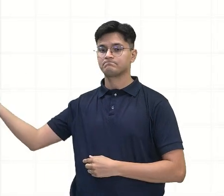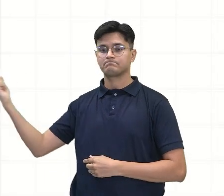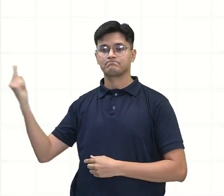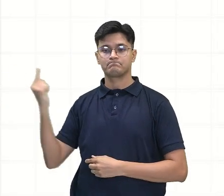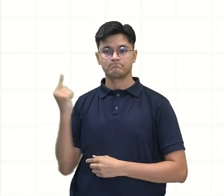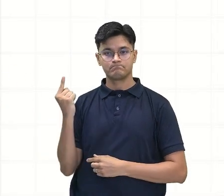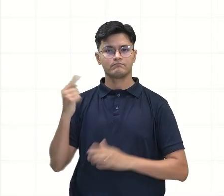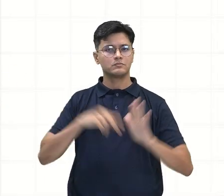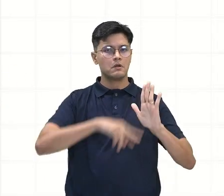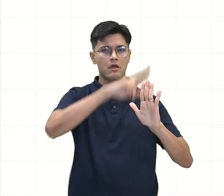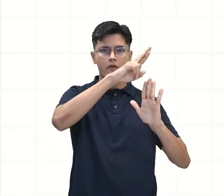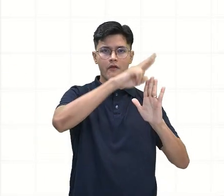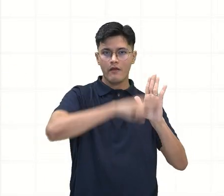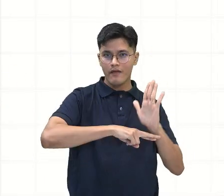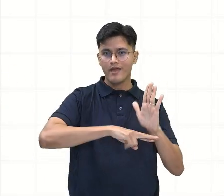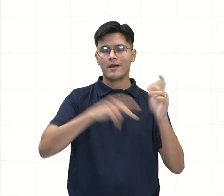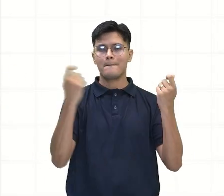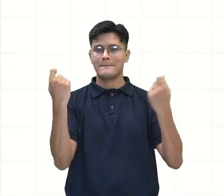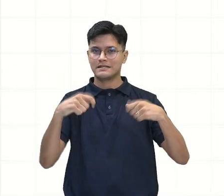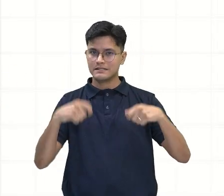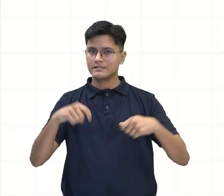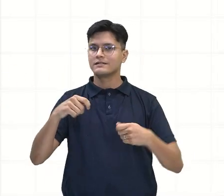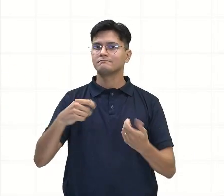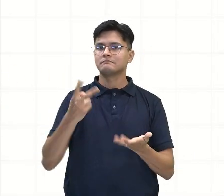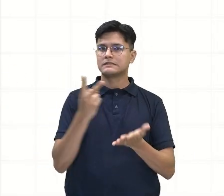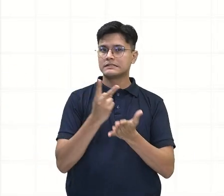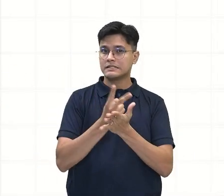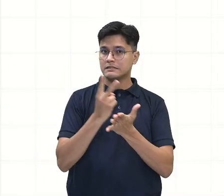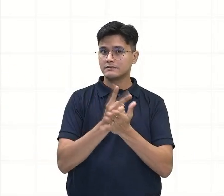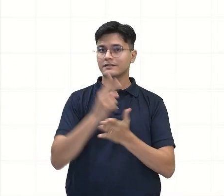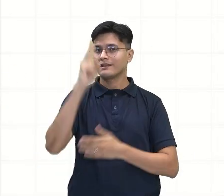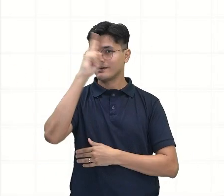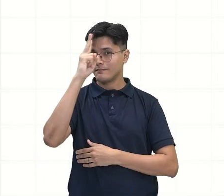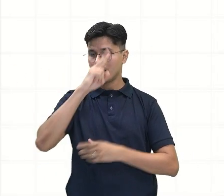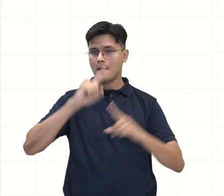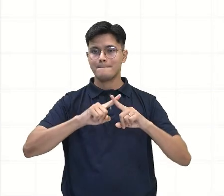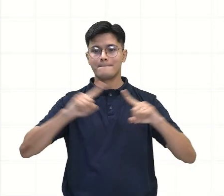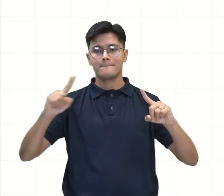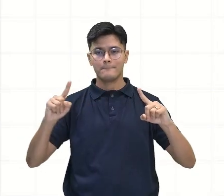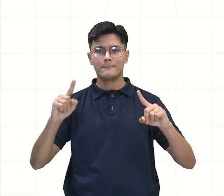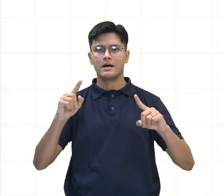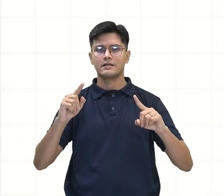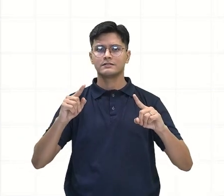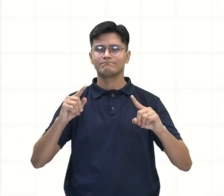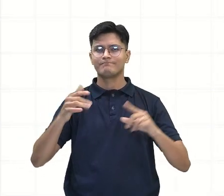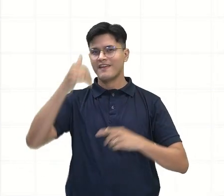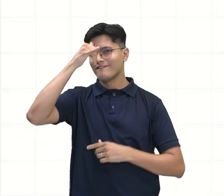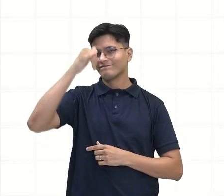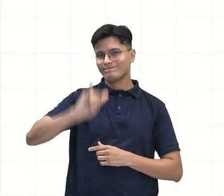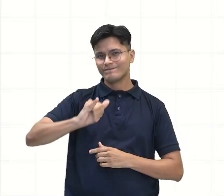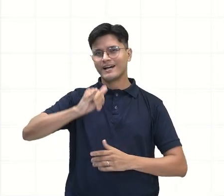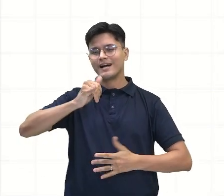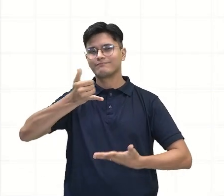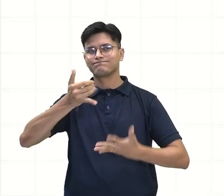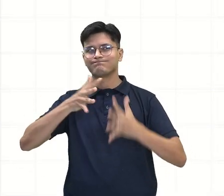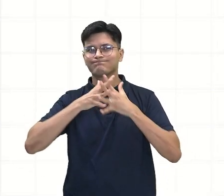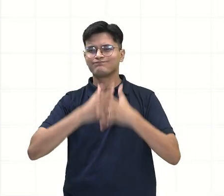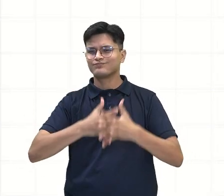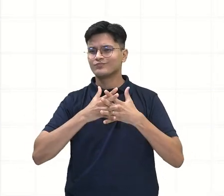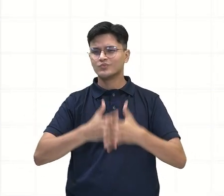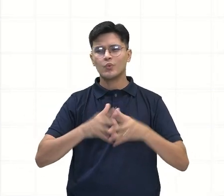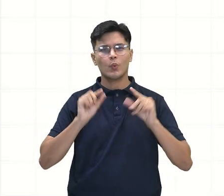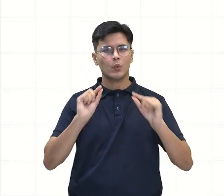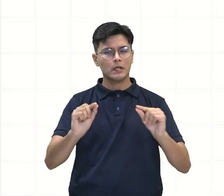eu tenho que sempre estar reativando. Porém, eu não posso confundir. Confundir o quê,